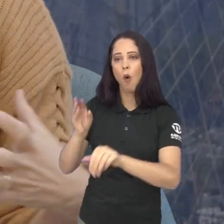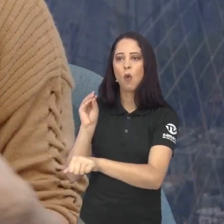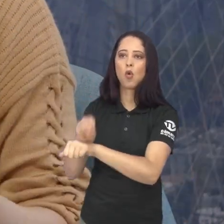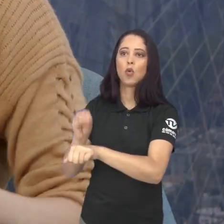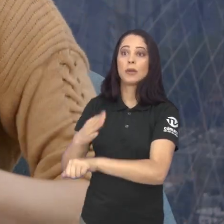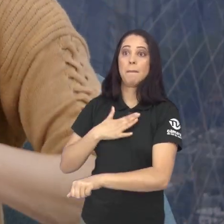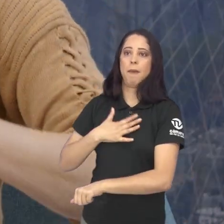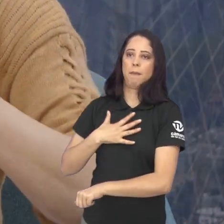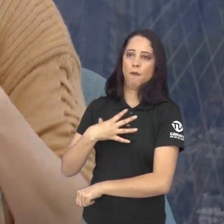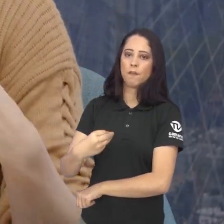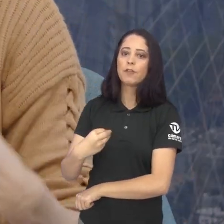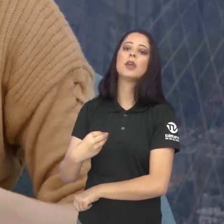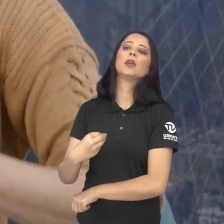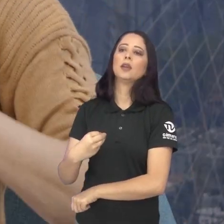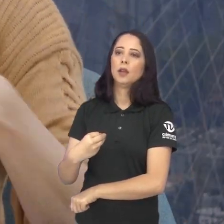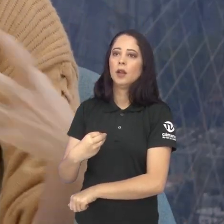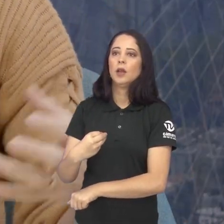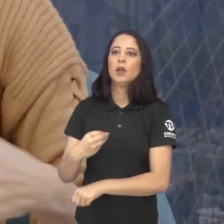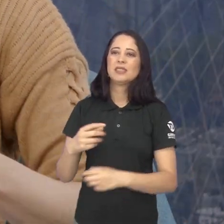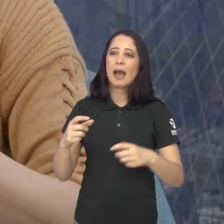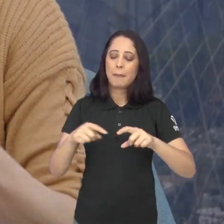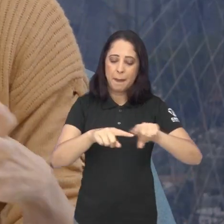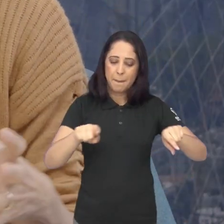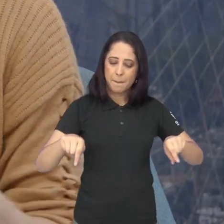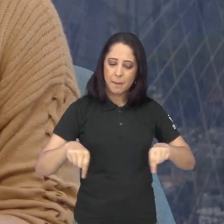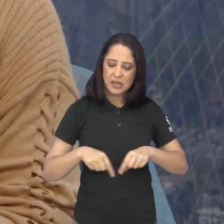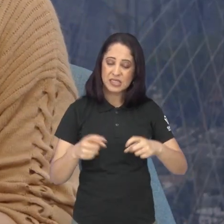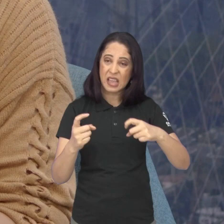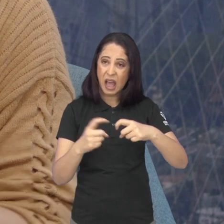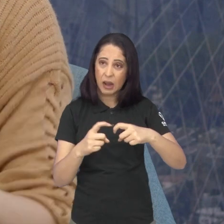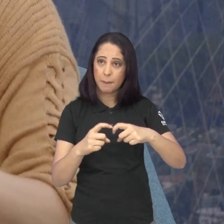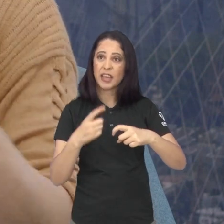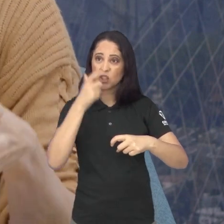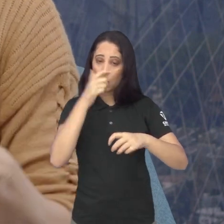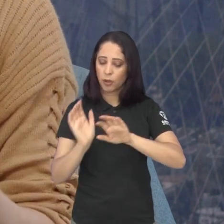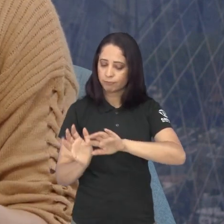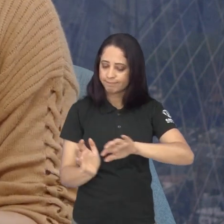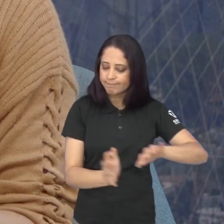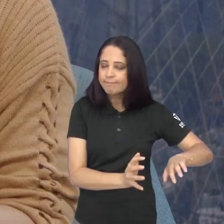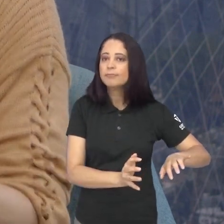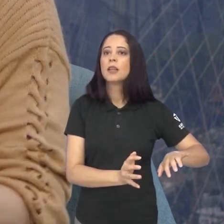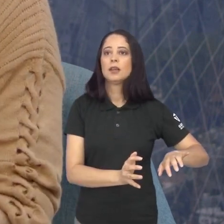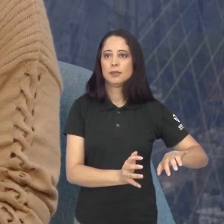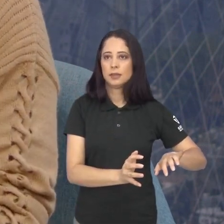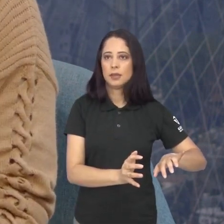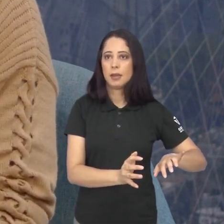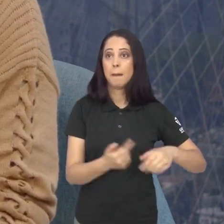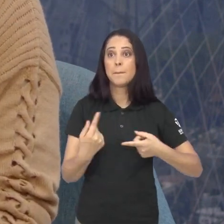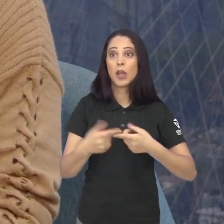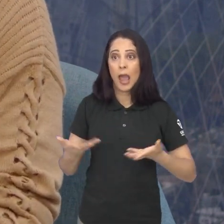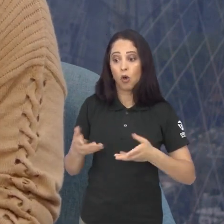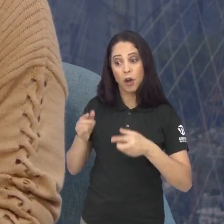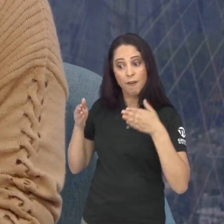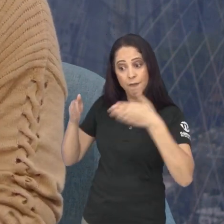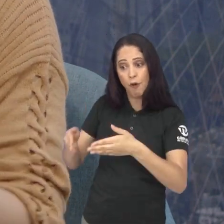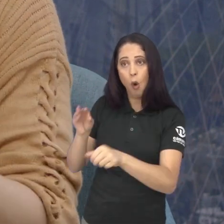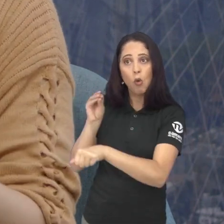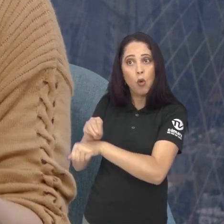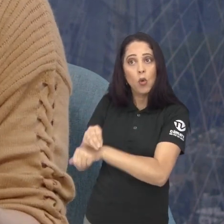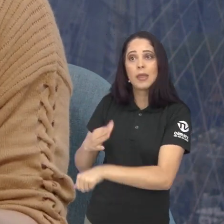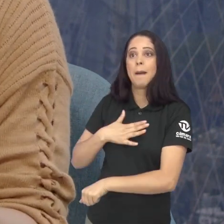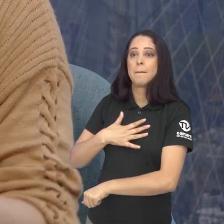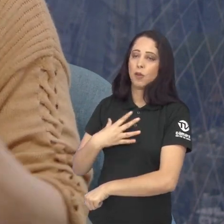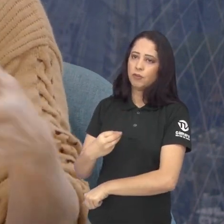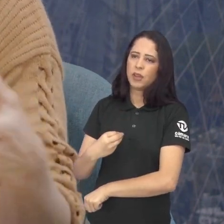provedor da casa, eu abri mão de consultório, de vários empregos para focar nele. Eu sei